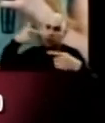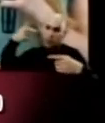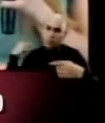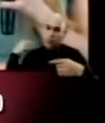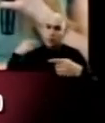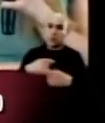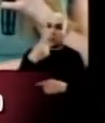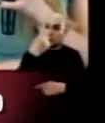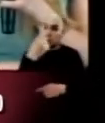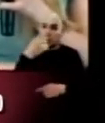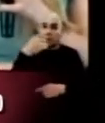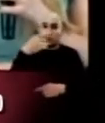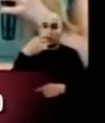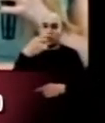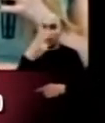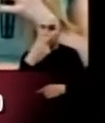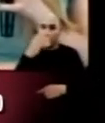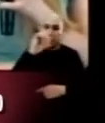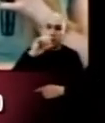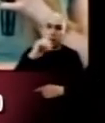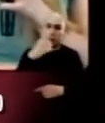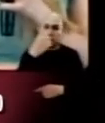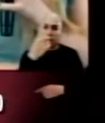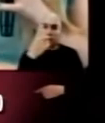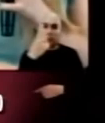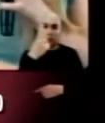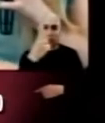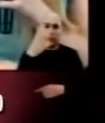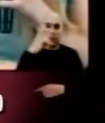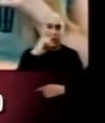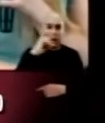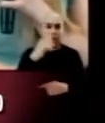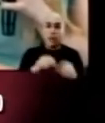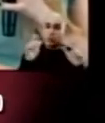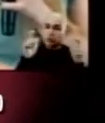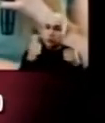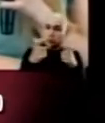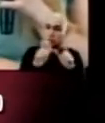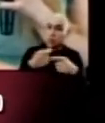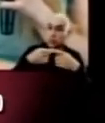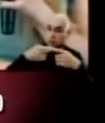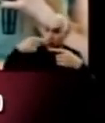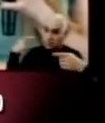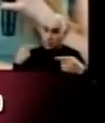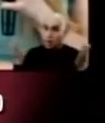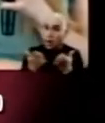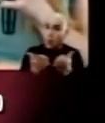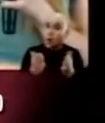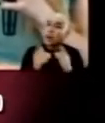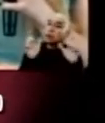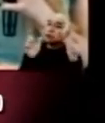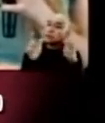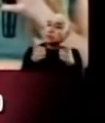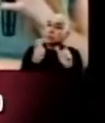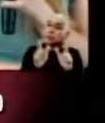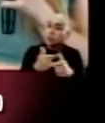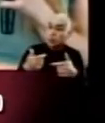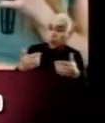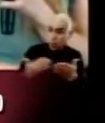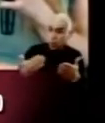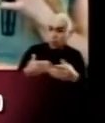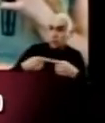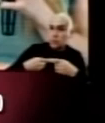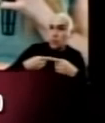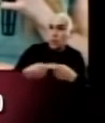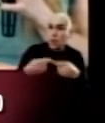atingir 120, 115, então realmente tivemos essa queda importante das pessoas com Covid em UTI. Esperamos